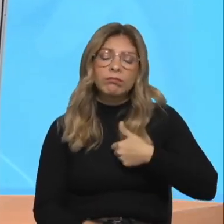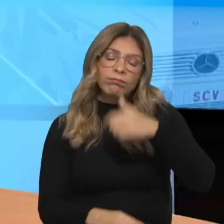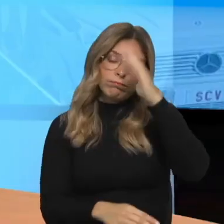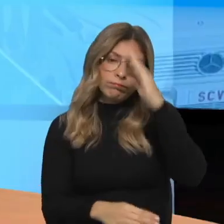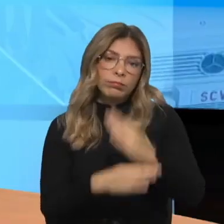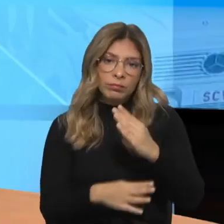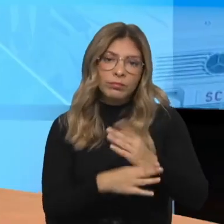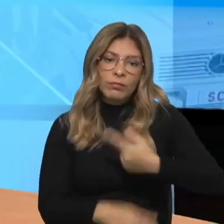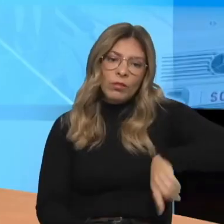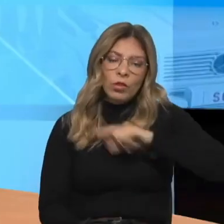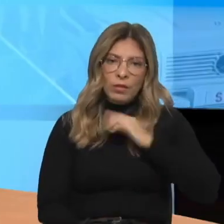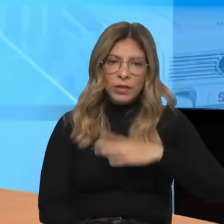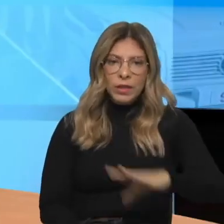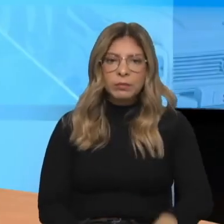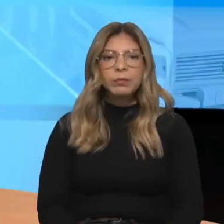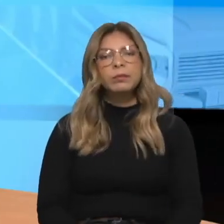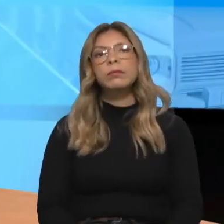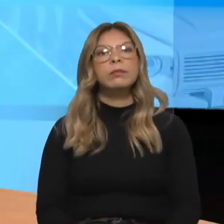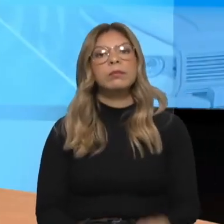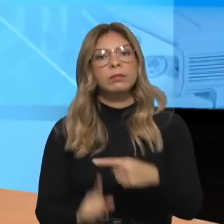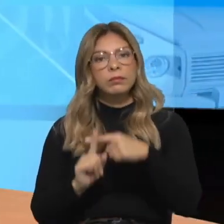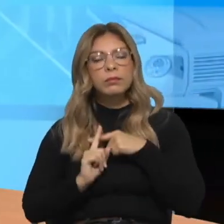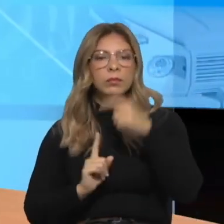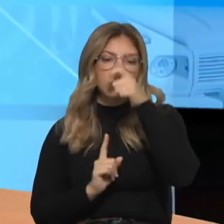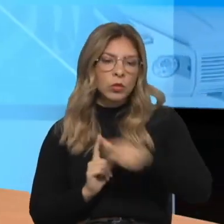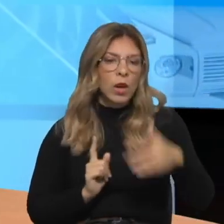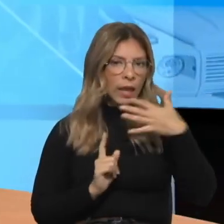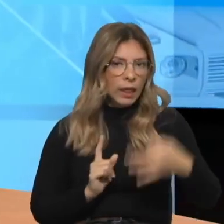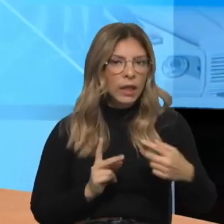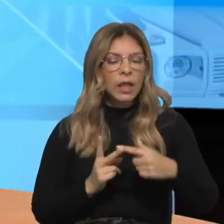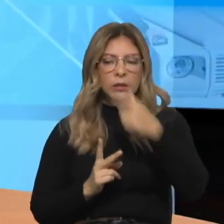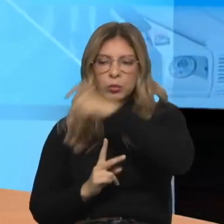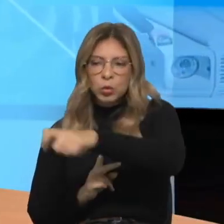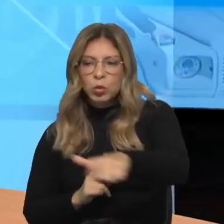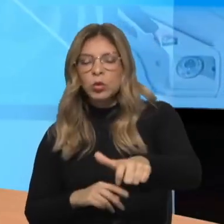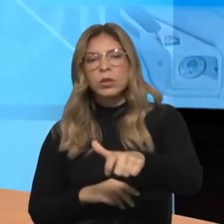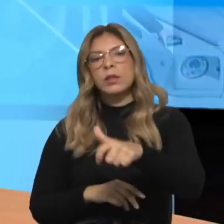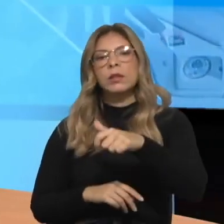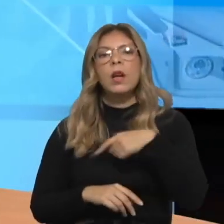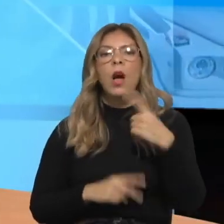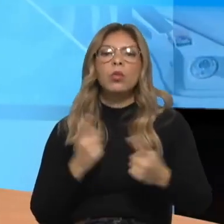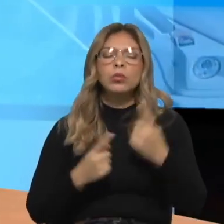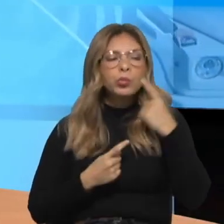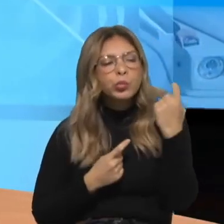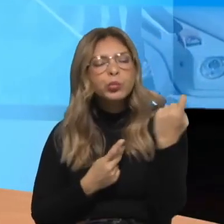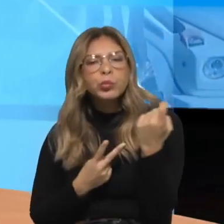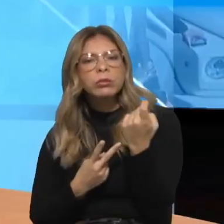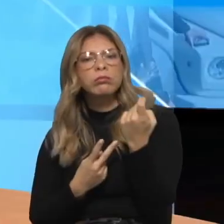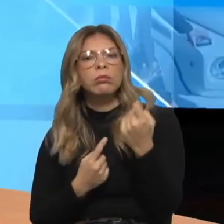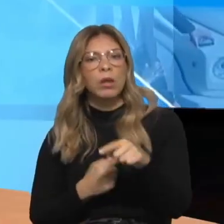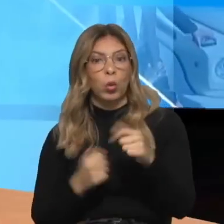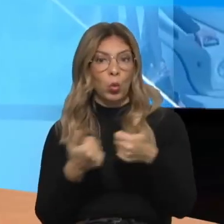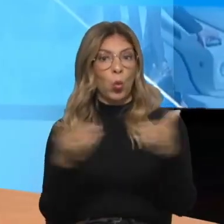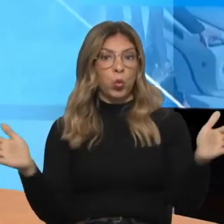padre Frazão Correia falou em cristãos, em crentes, em cidadãos. O Thomas Ali que fala em buscadores. Eu pergunto-lhe se todos